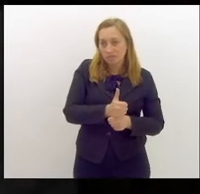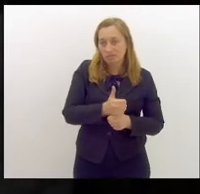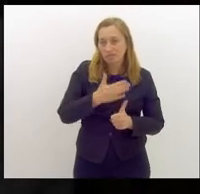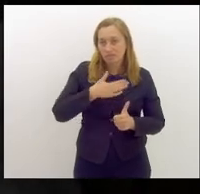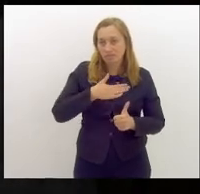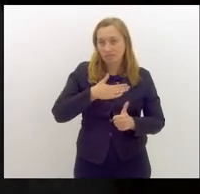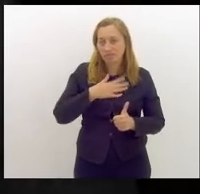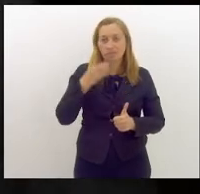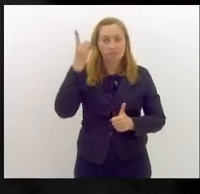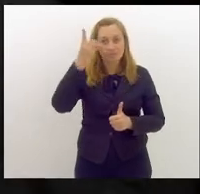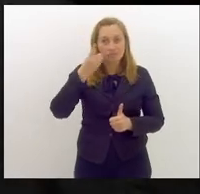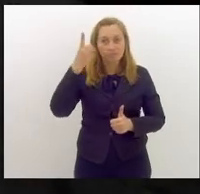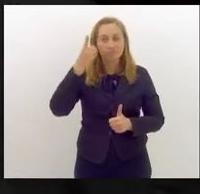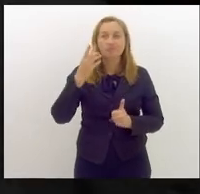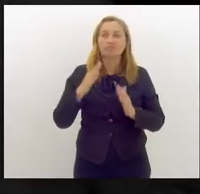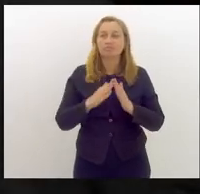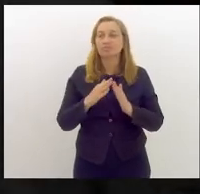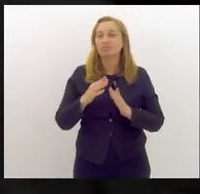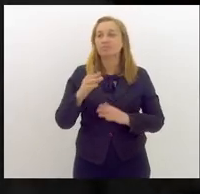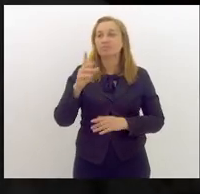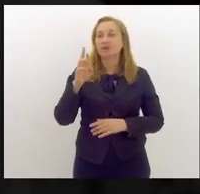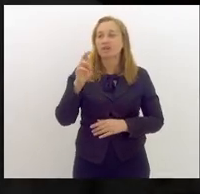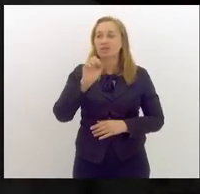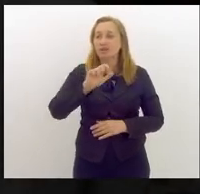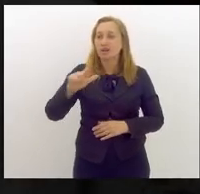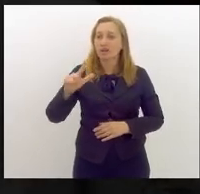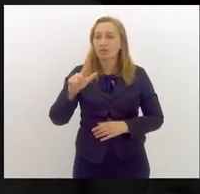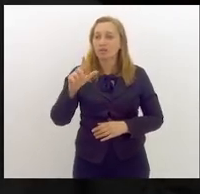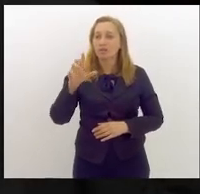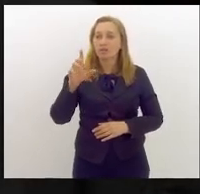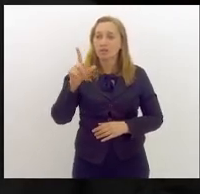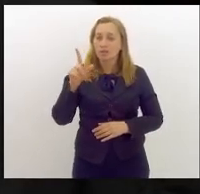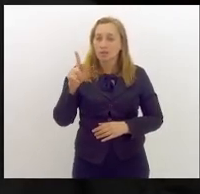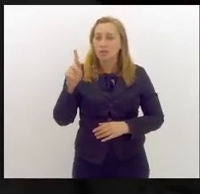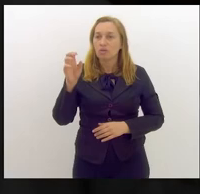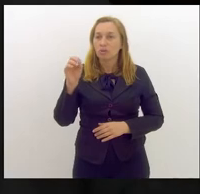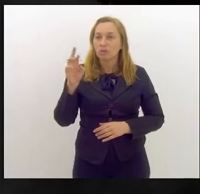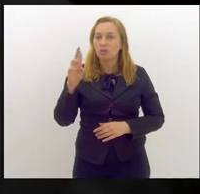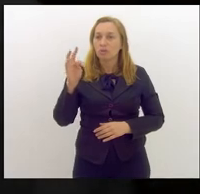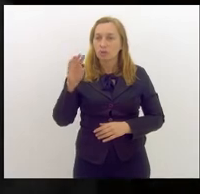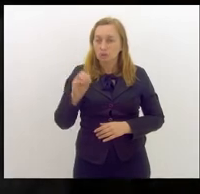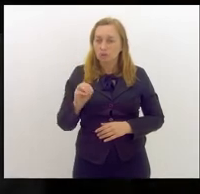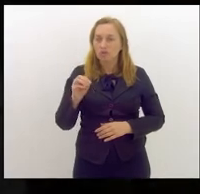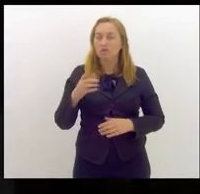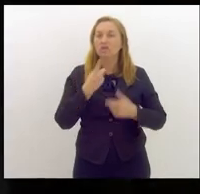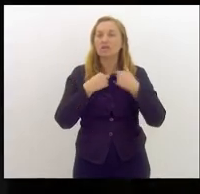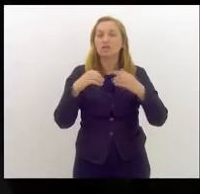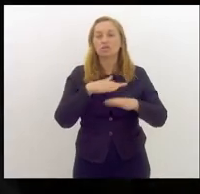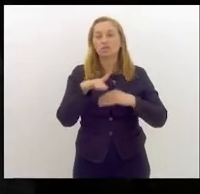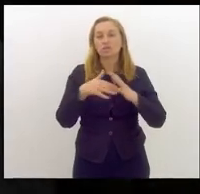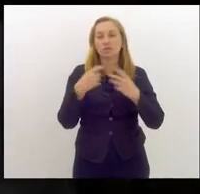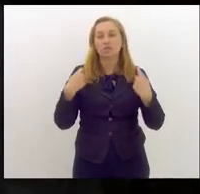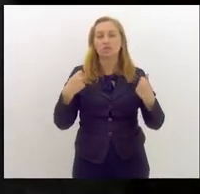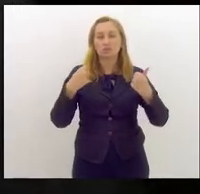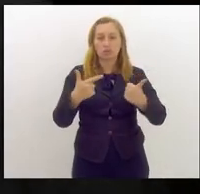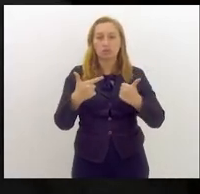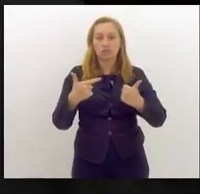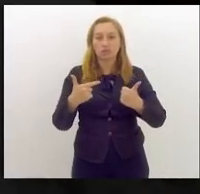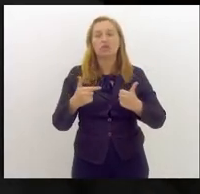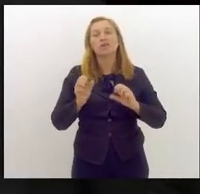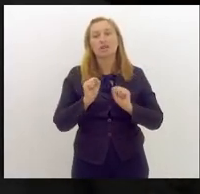o Rafael gordo eu desejo a ele toda a sorte para que ele possa